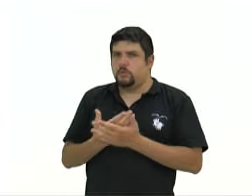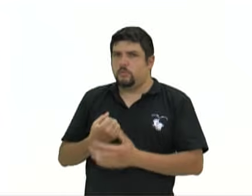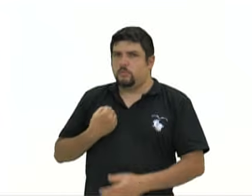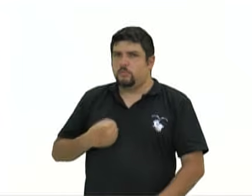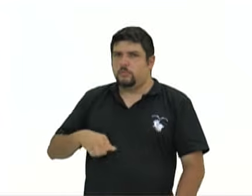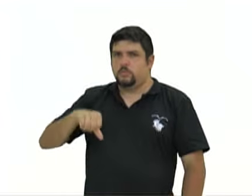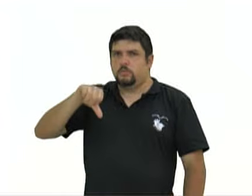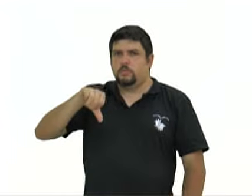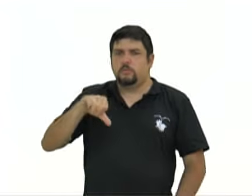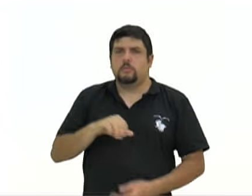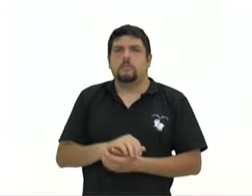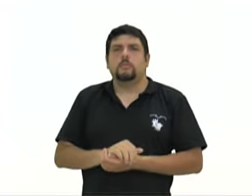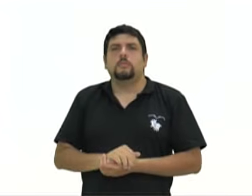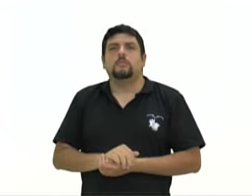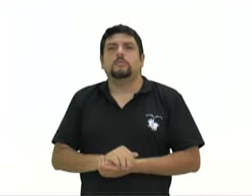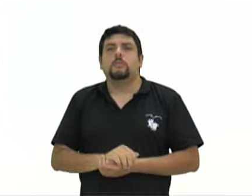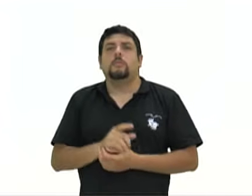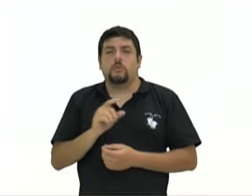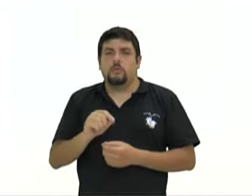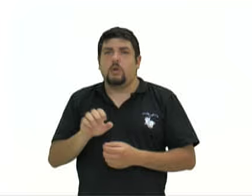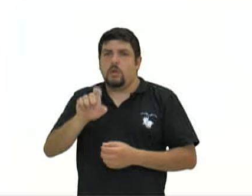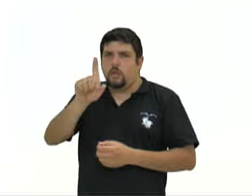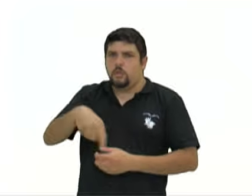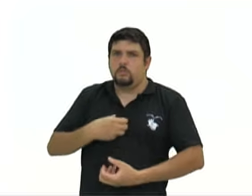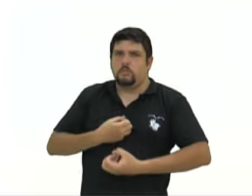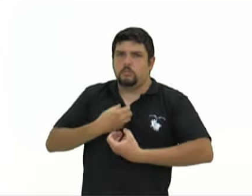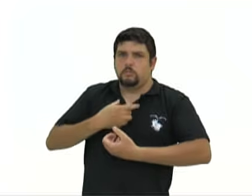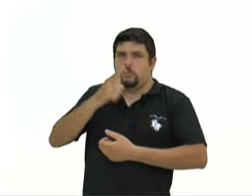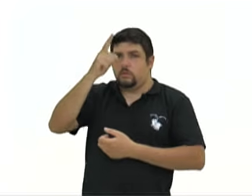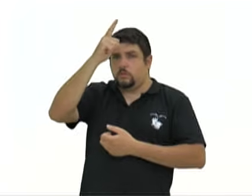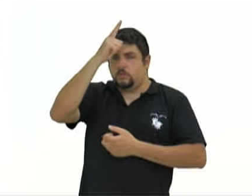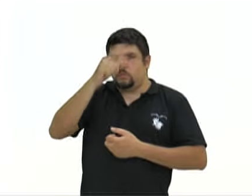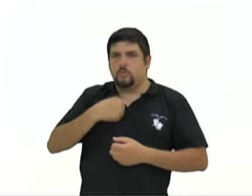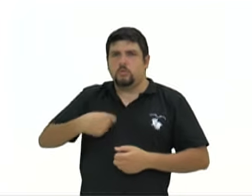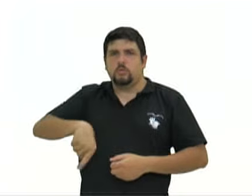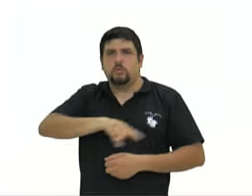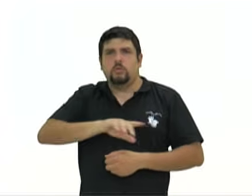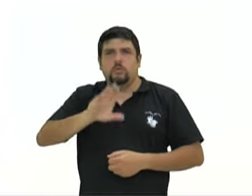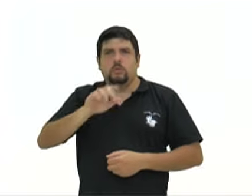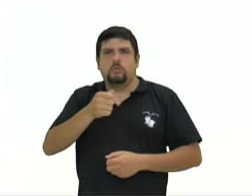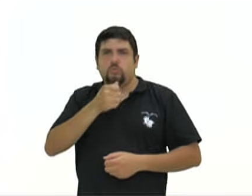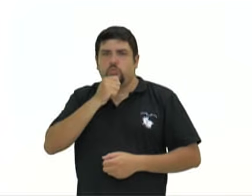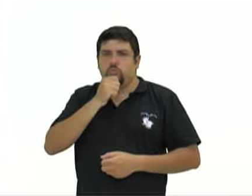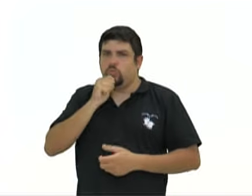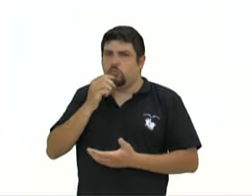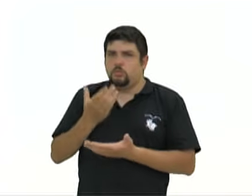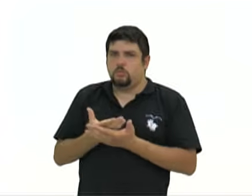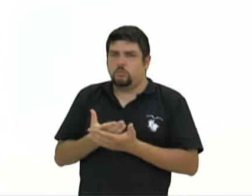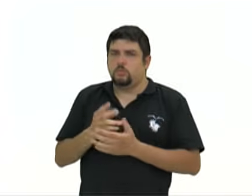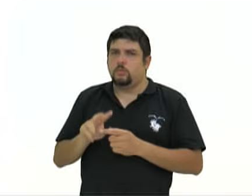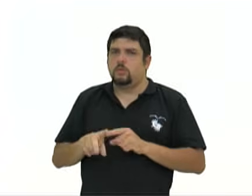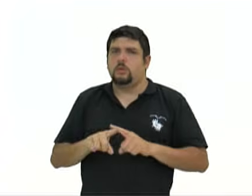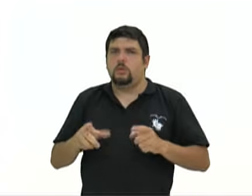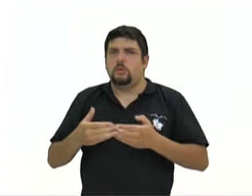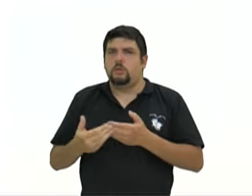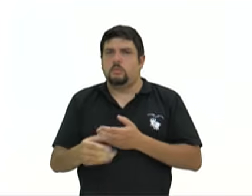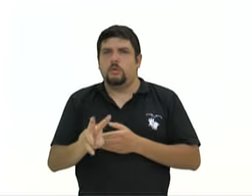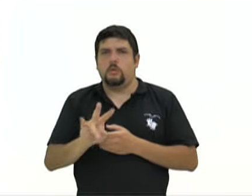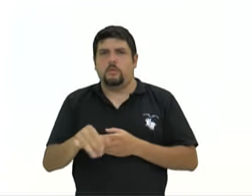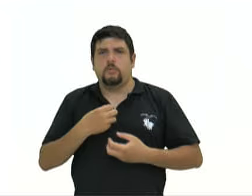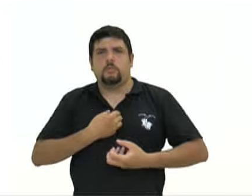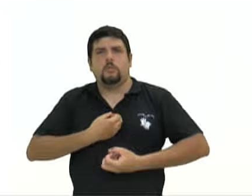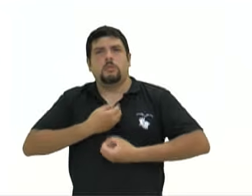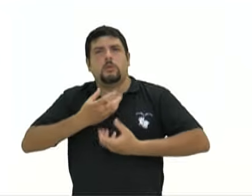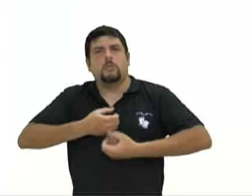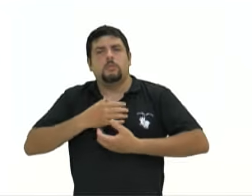expressionista está totalmente ligado ao expressionismo alemão, que nós não estudamos, mas vamos estudar ainda o expressionismo alemão,